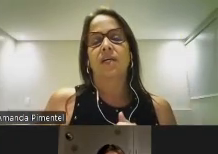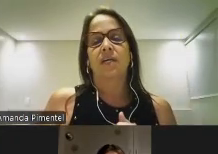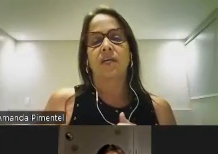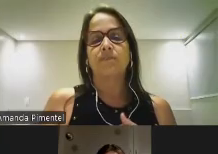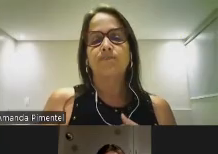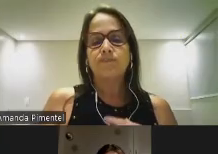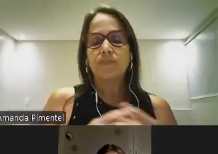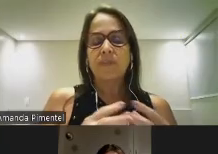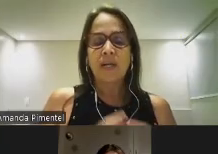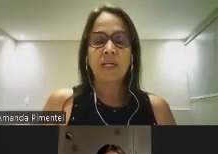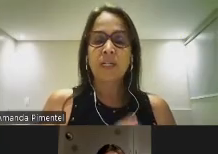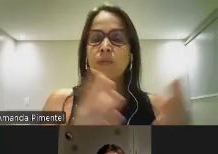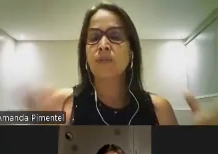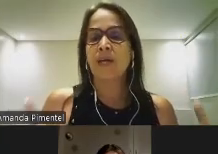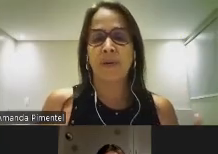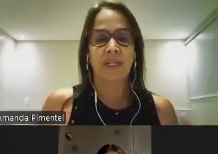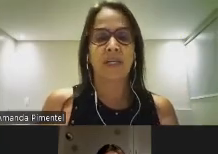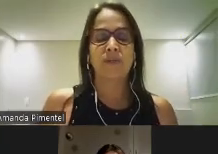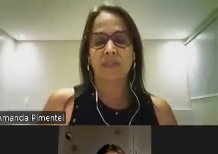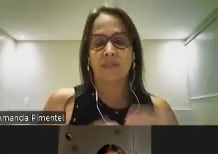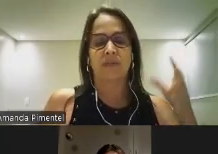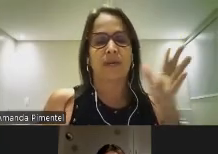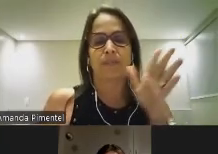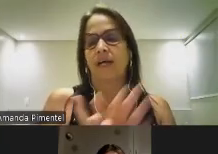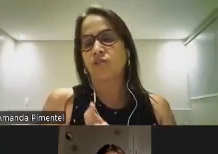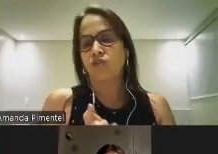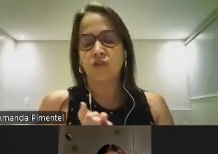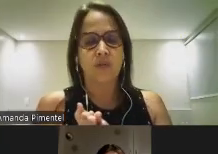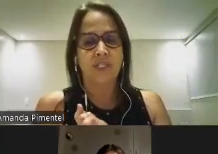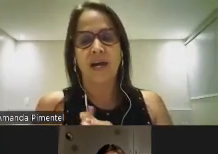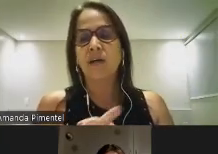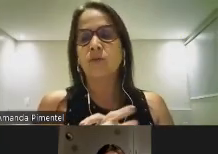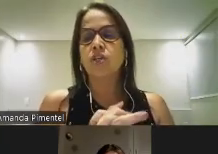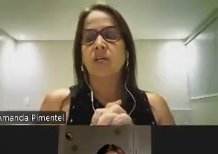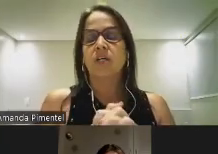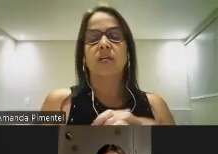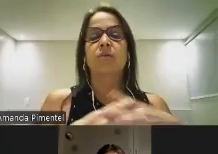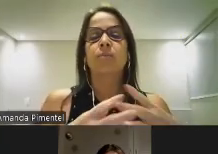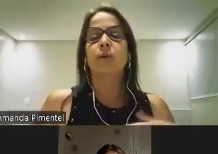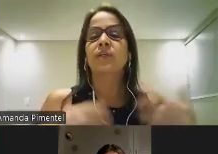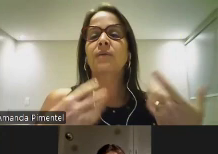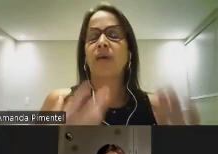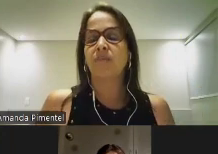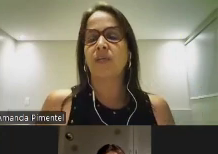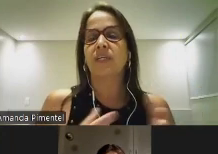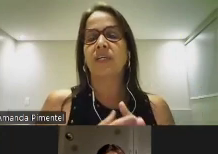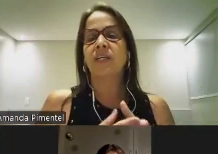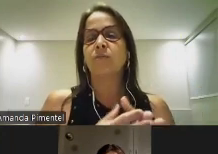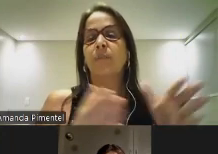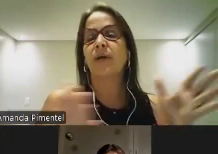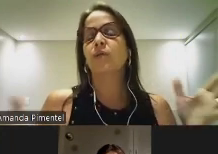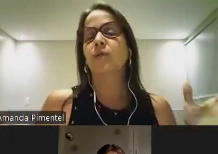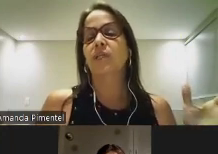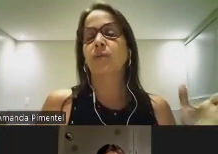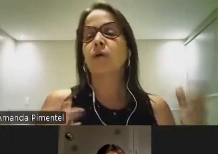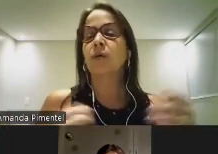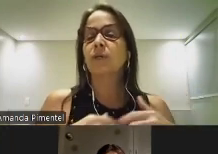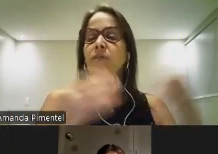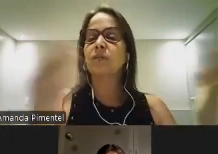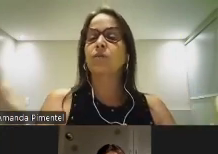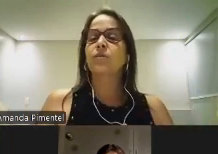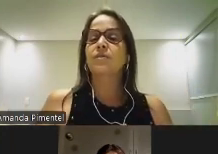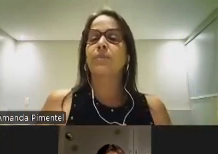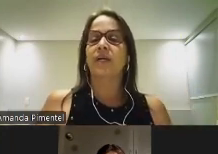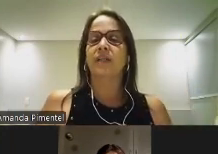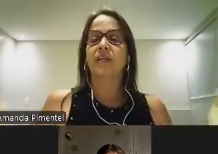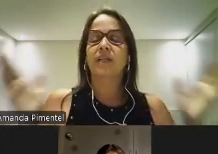Ambos os aparelhos são adaptados nos dois arcos e não podem permitir uma abertura de boca,